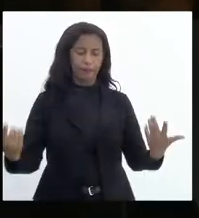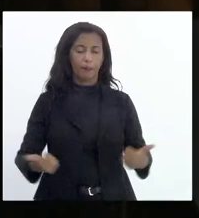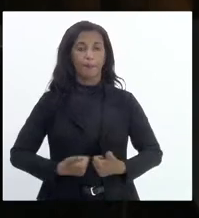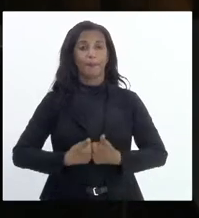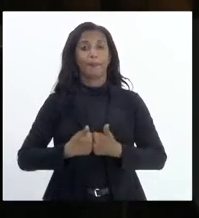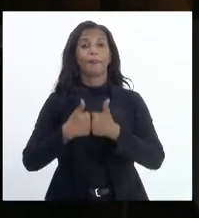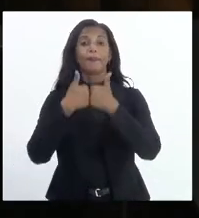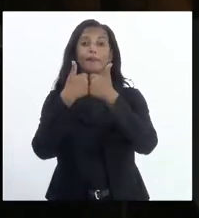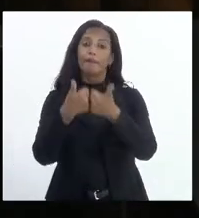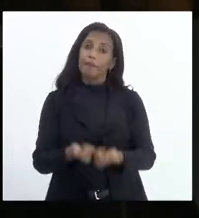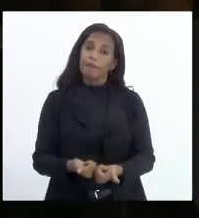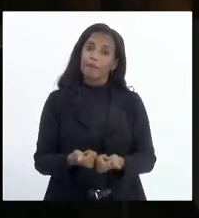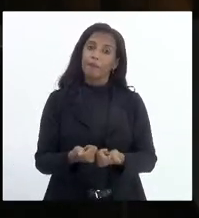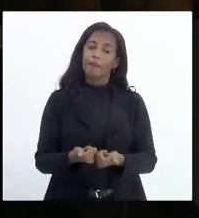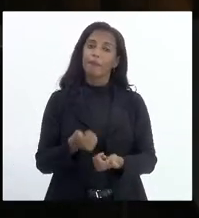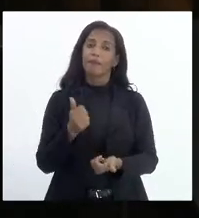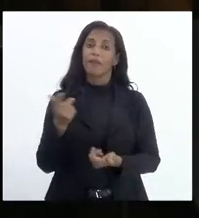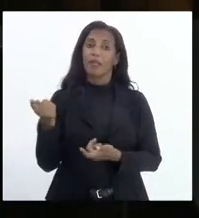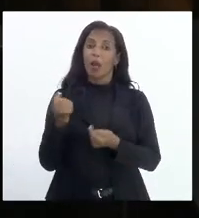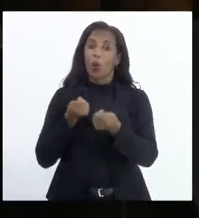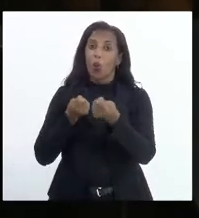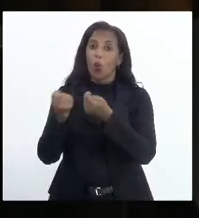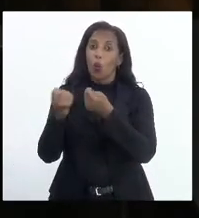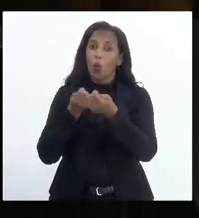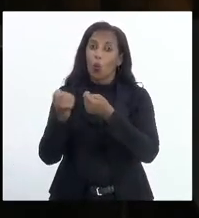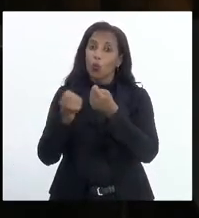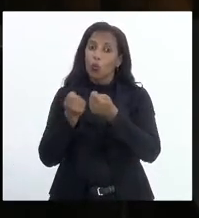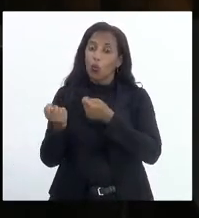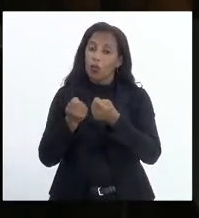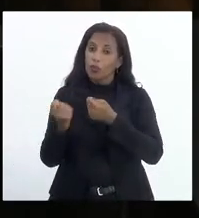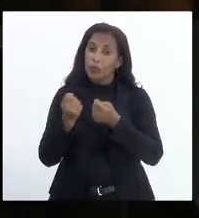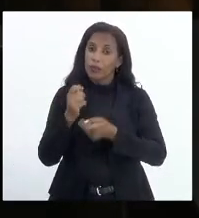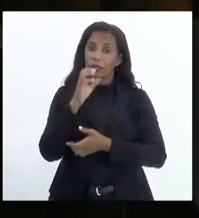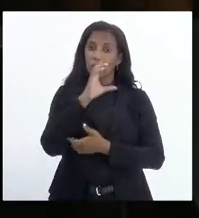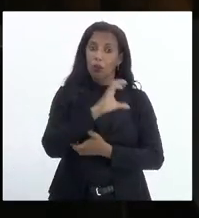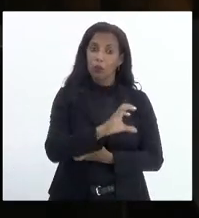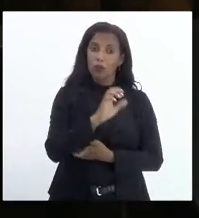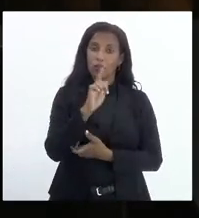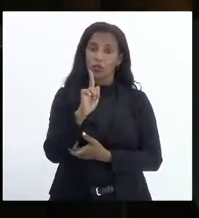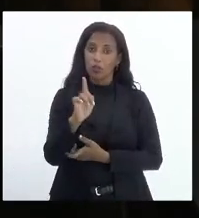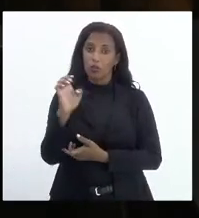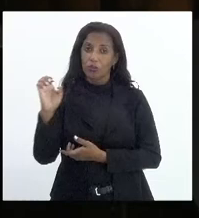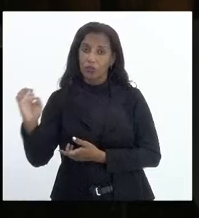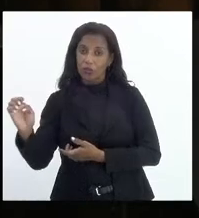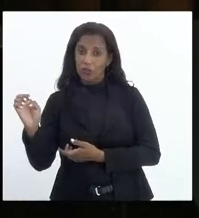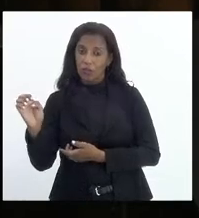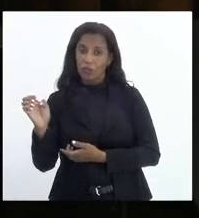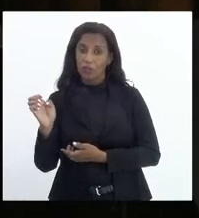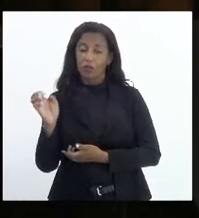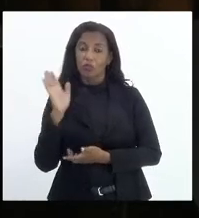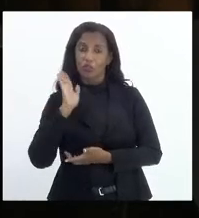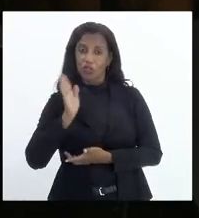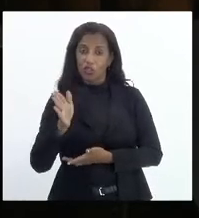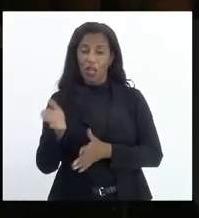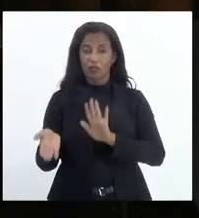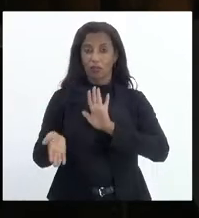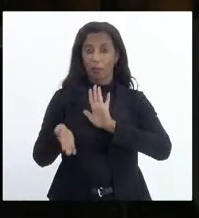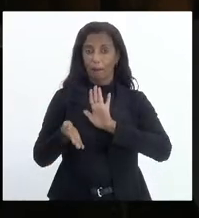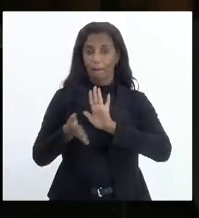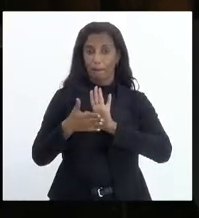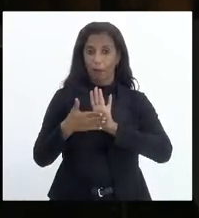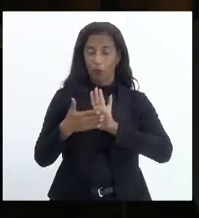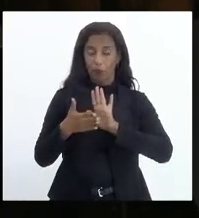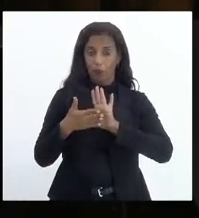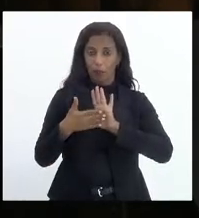melhor que a Controladoria Como é seu dever propusesse e já tem uma proposta